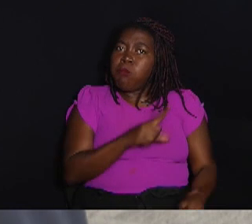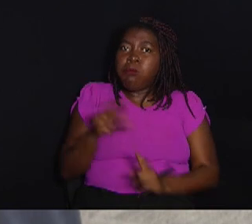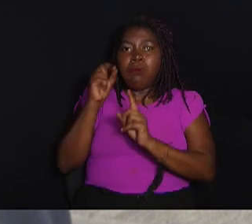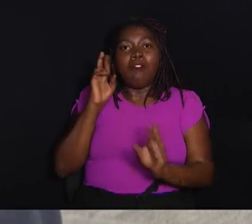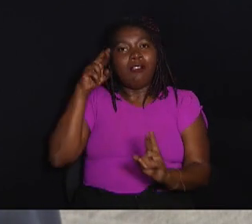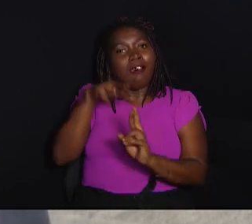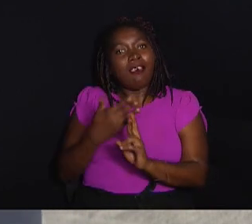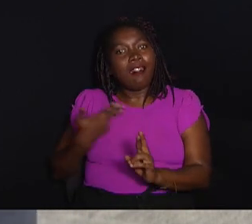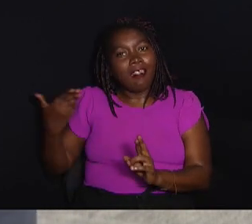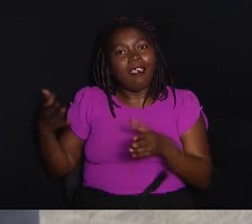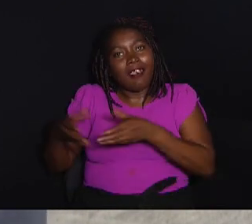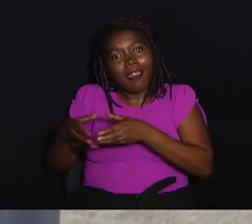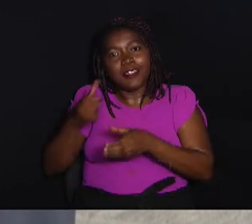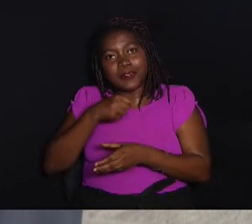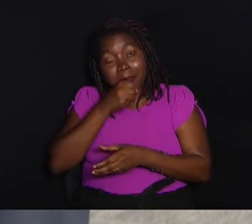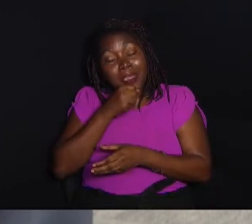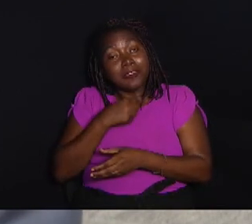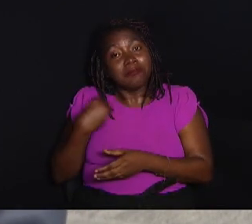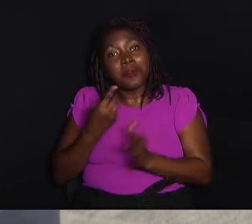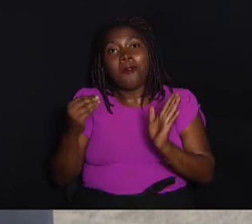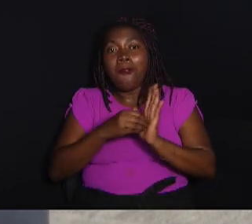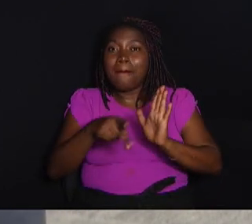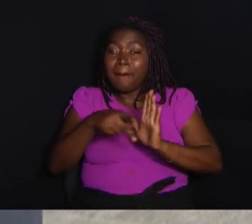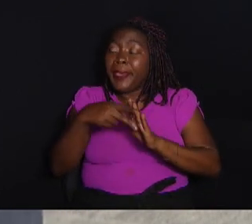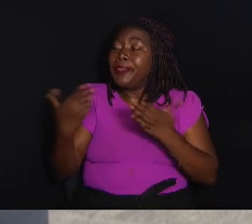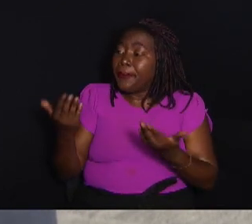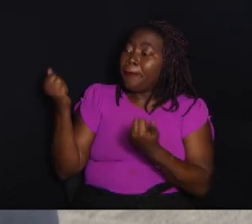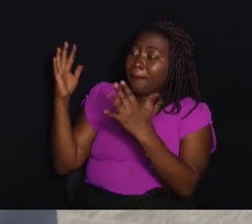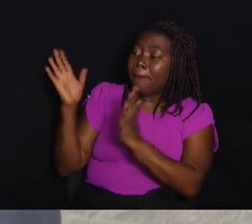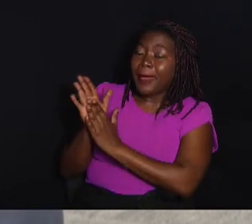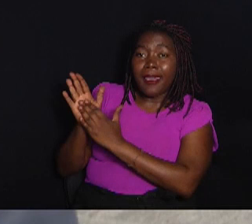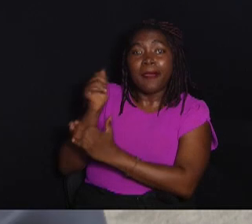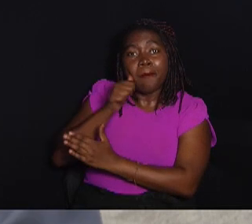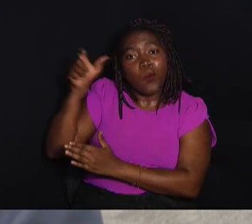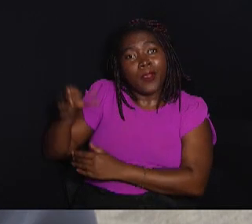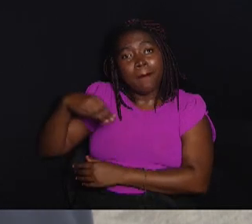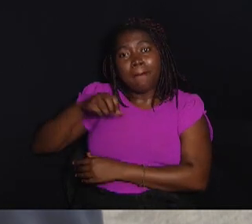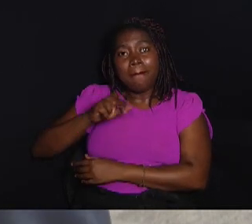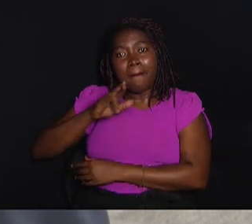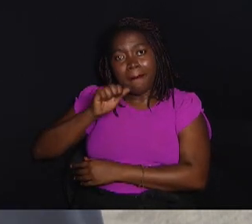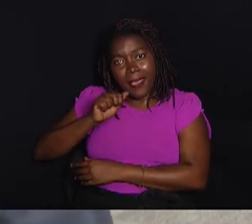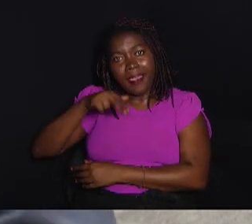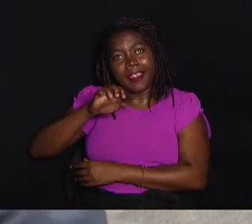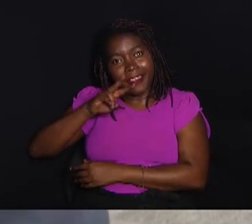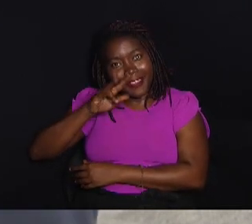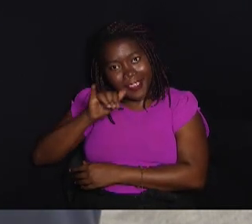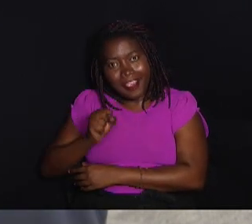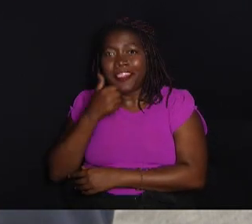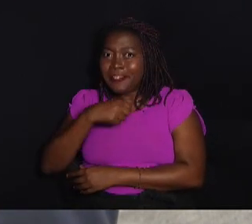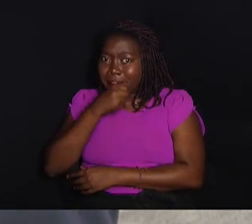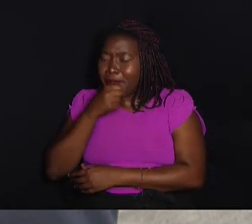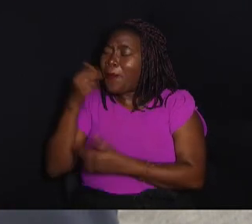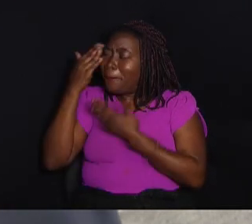nesse sentido que nós colocamos esse projeto Então os parabéns é para Maria Neves Parabéns Maria e obrigado pela oportunidade de propor um